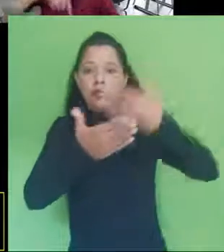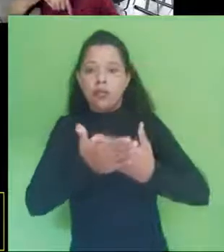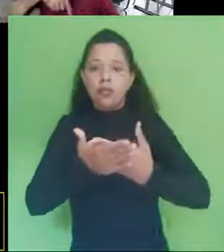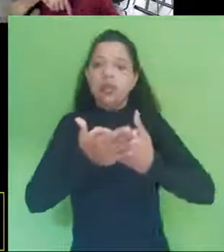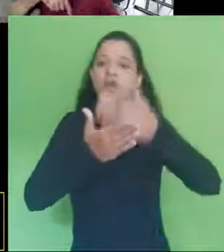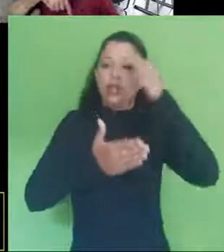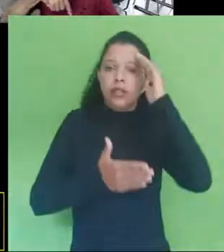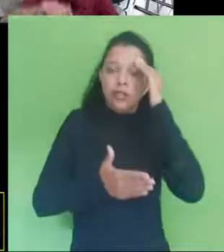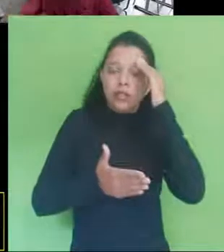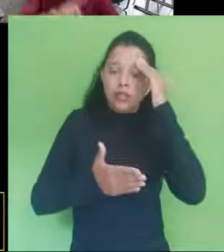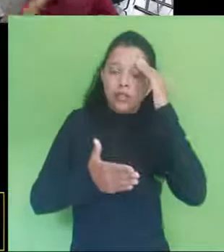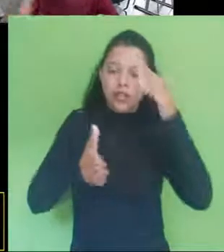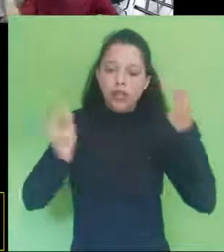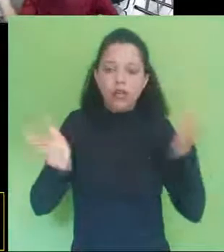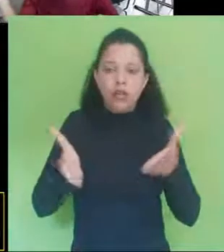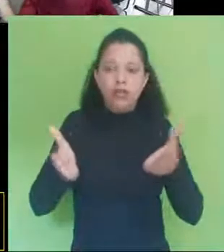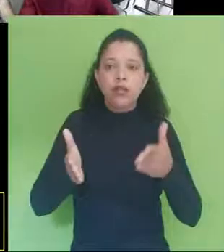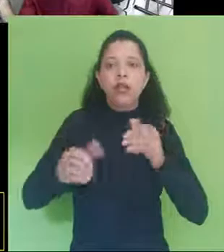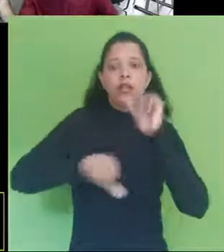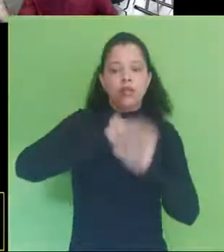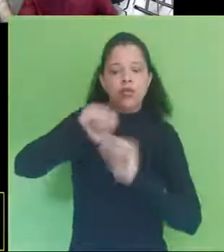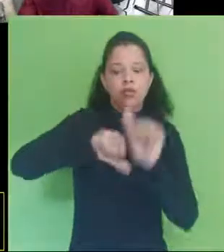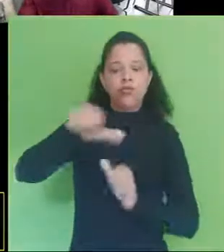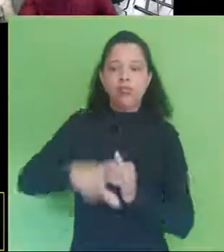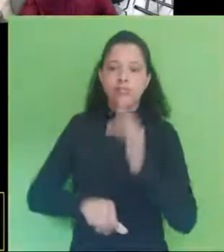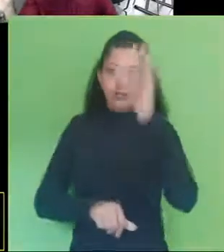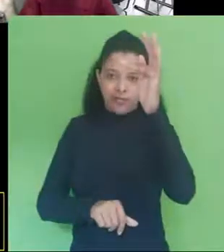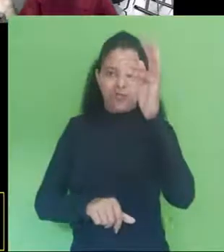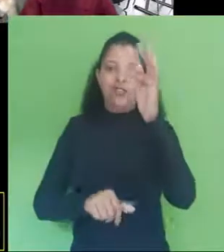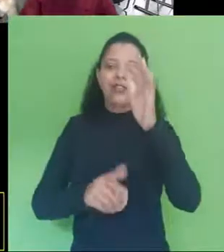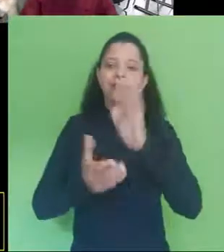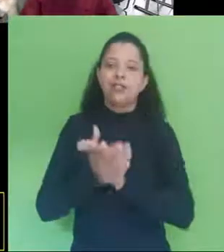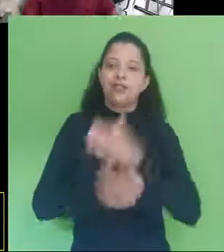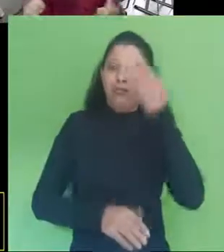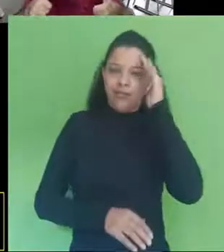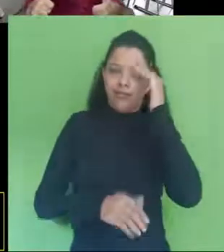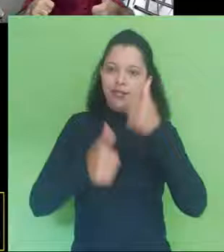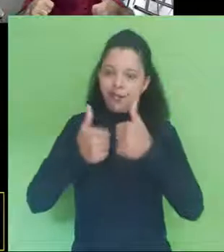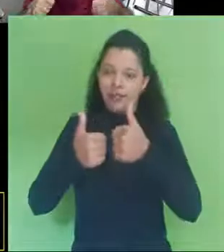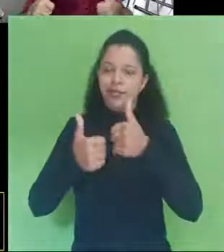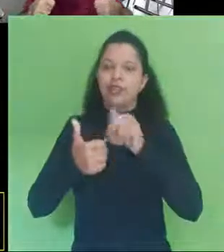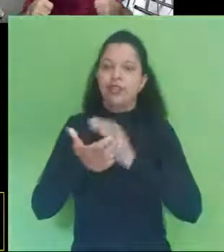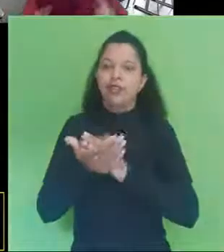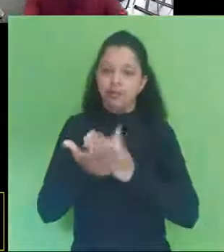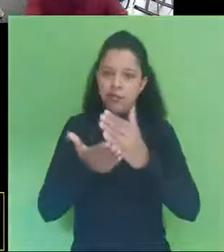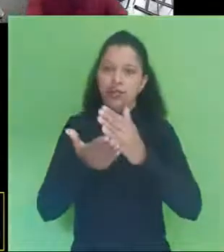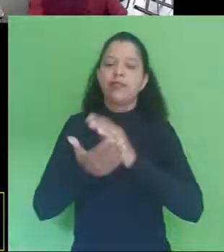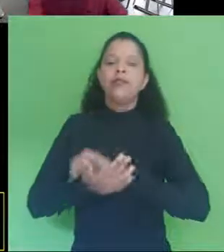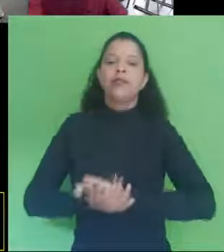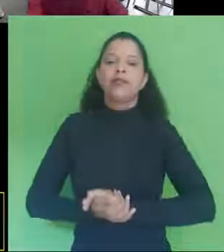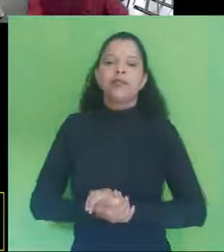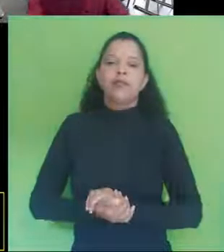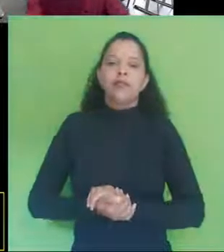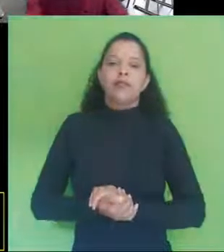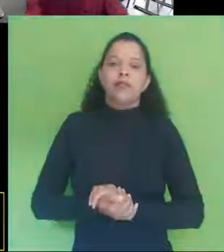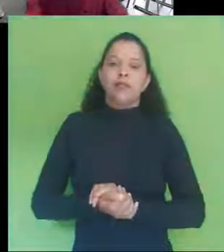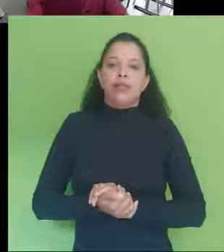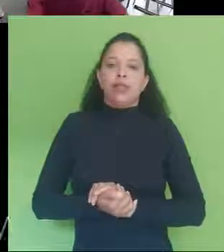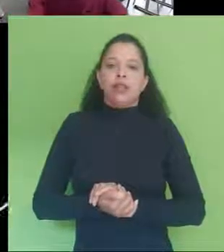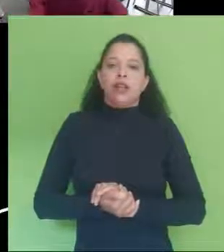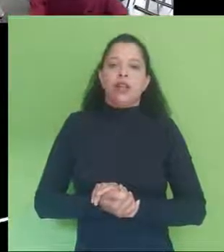passado para compreender o presente e transformar e mudar o futuro. Compreendido? Beleza? Continuemos